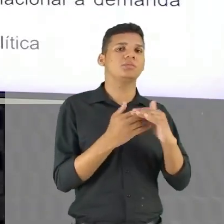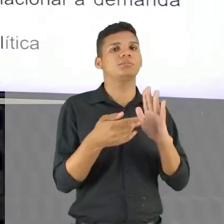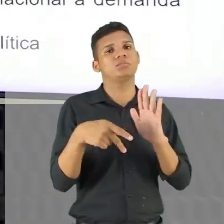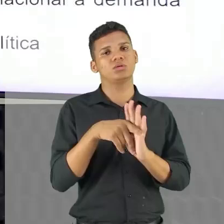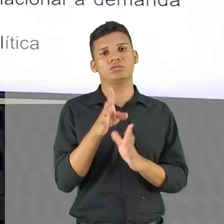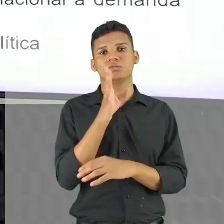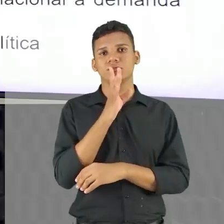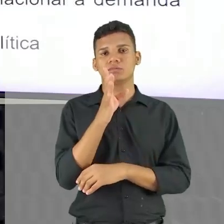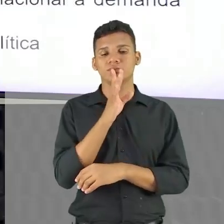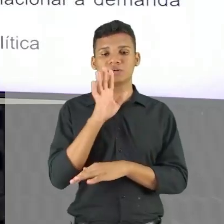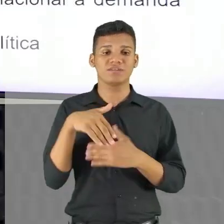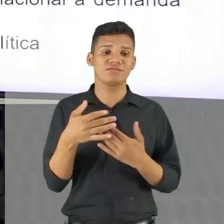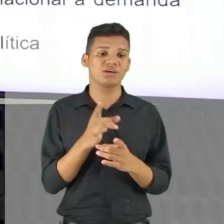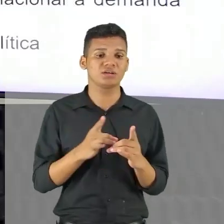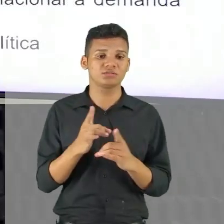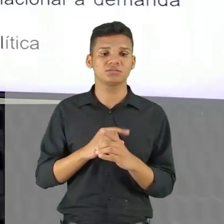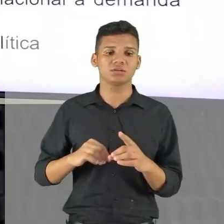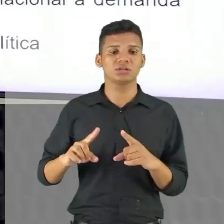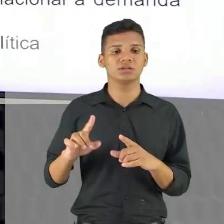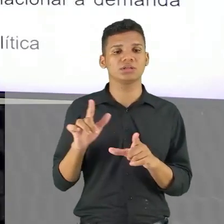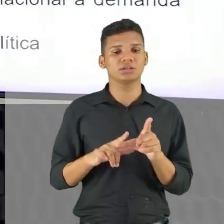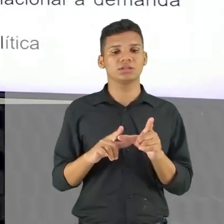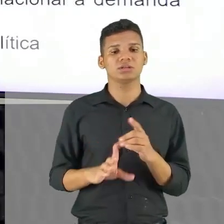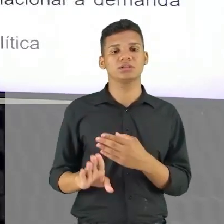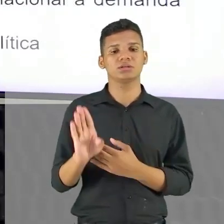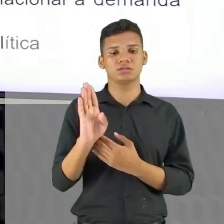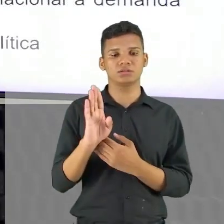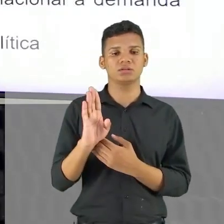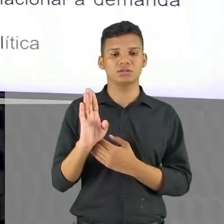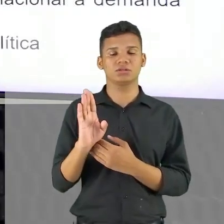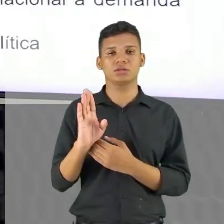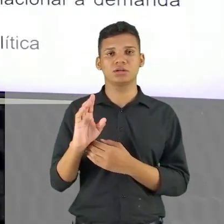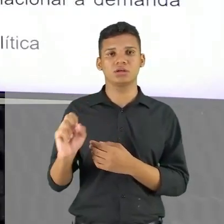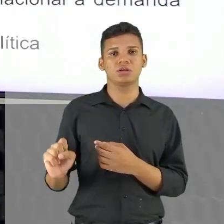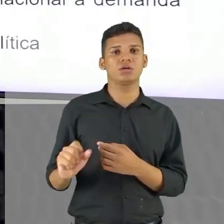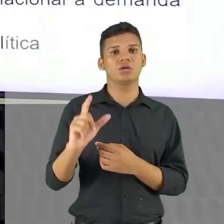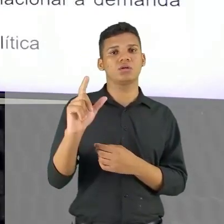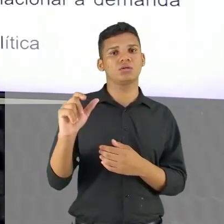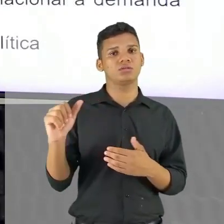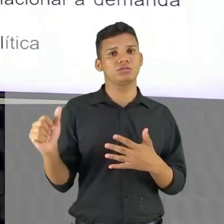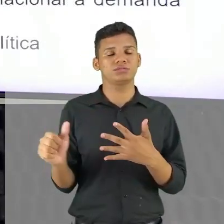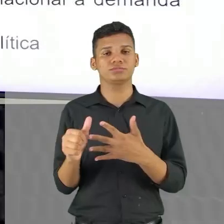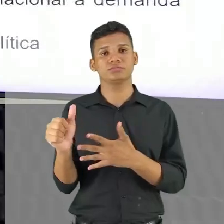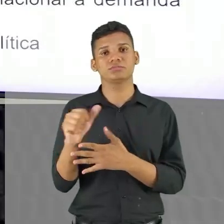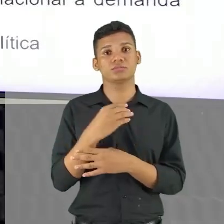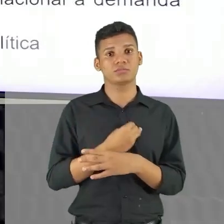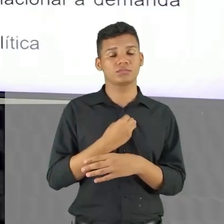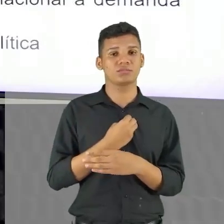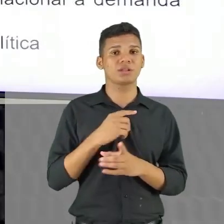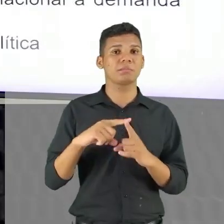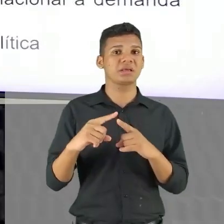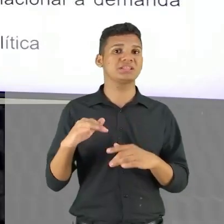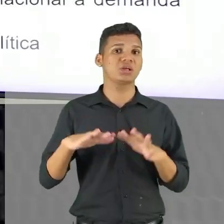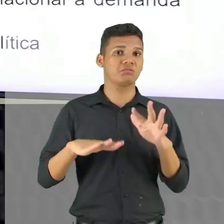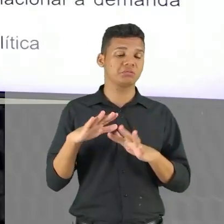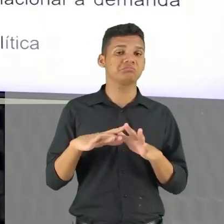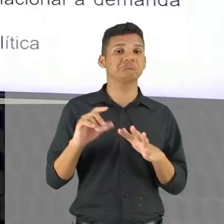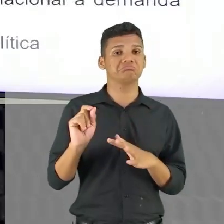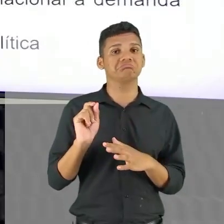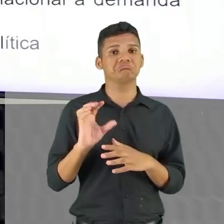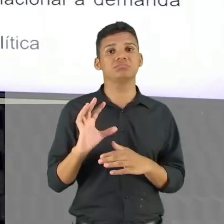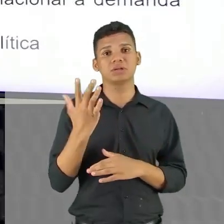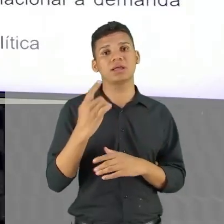reconhecimento. Então, falso. B. Aumento da qualidade de vida da população local. Bem, isso pode até ser uma consequência,